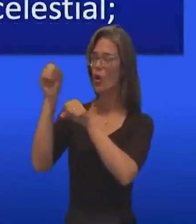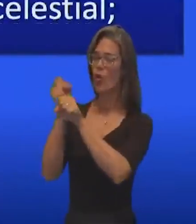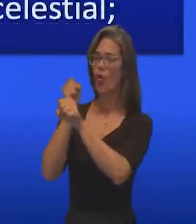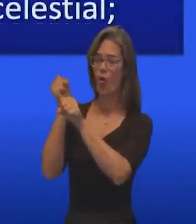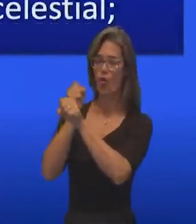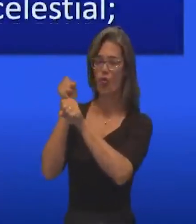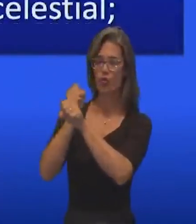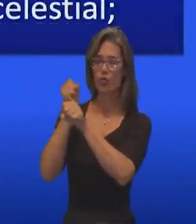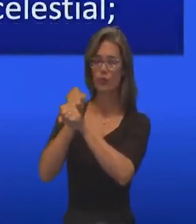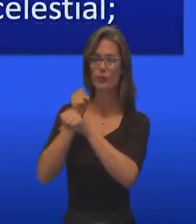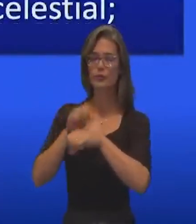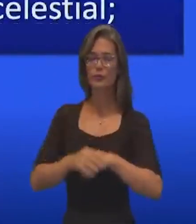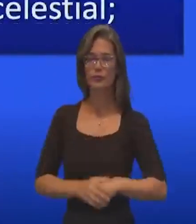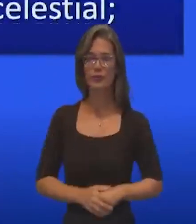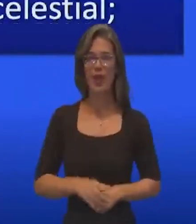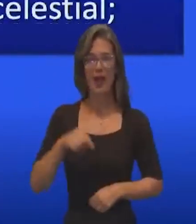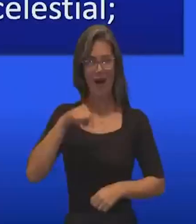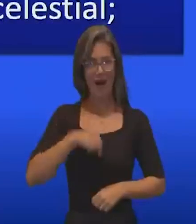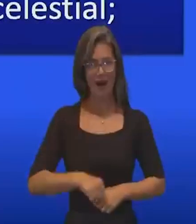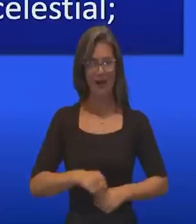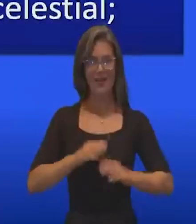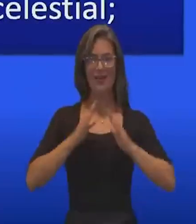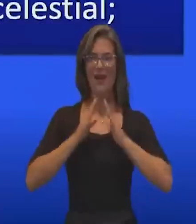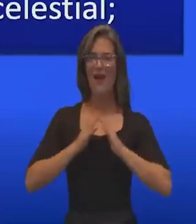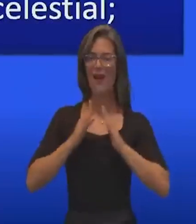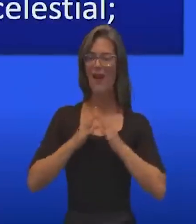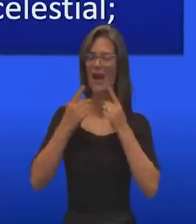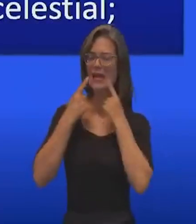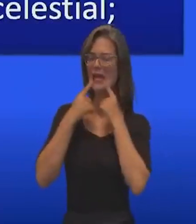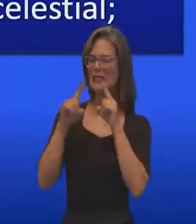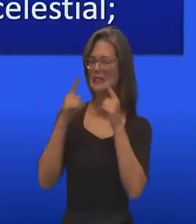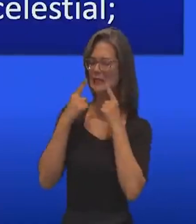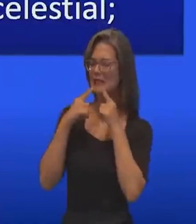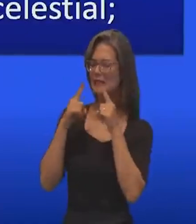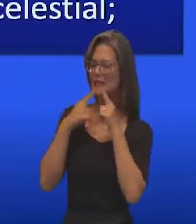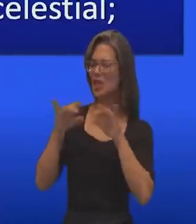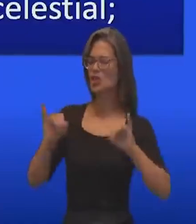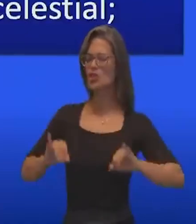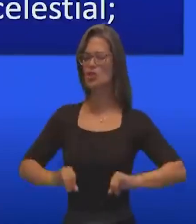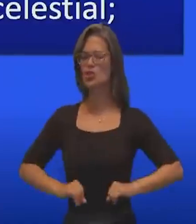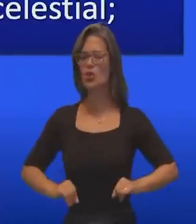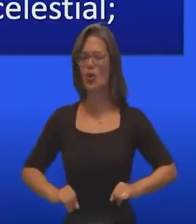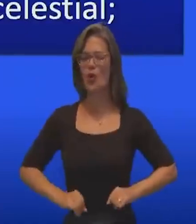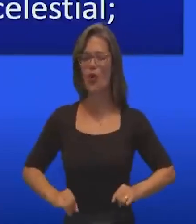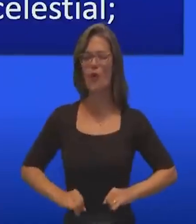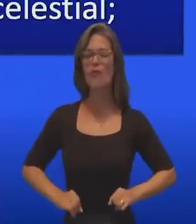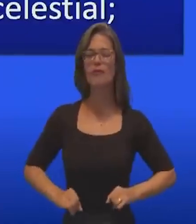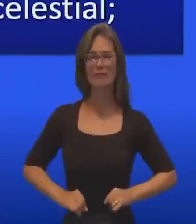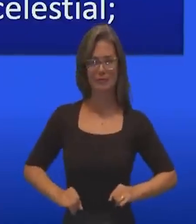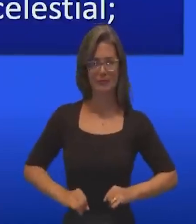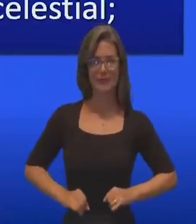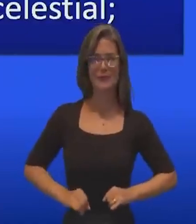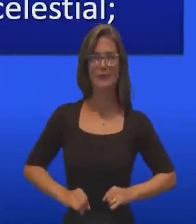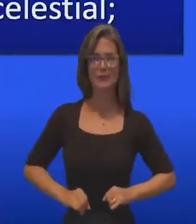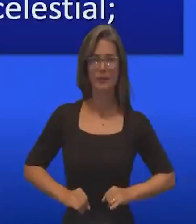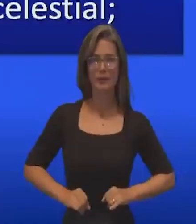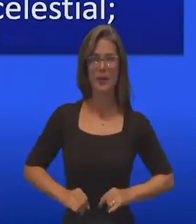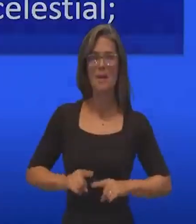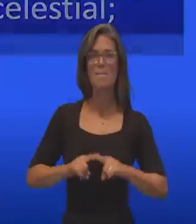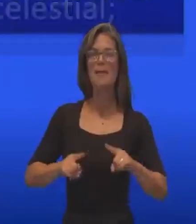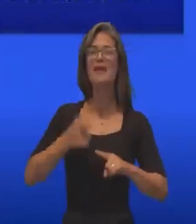neste tabernáculo nós gememos, desejando muito ser revestidos da nossa habitação, que é do